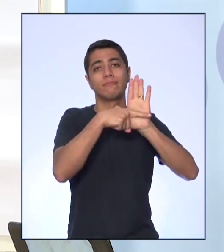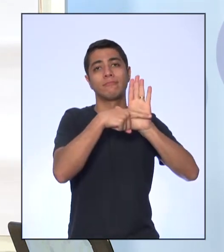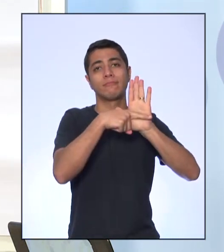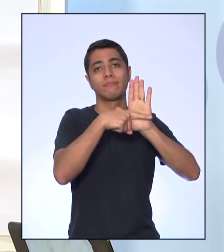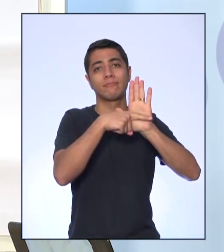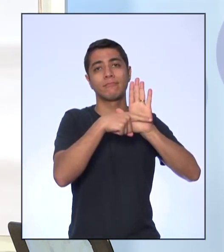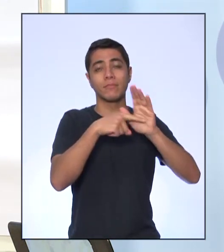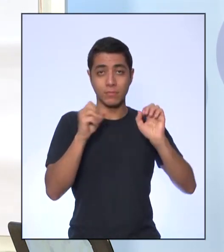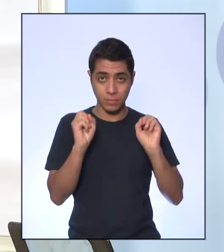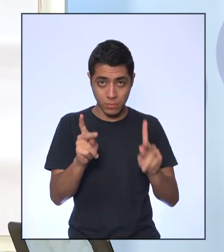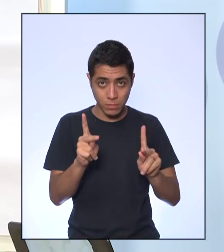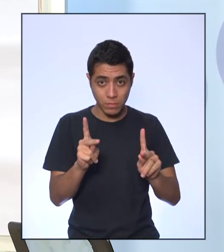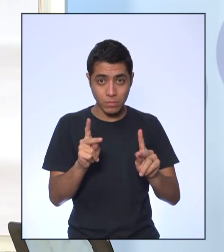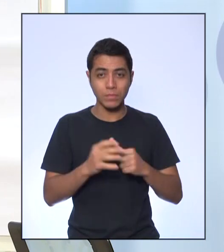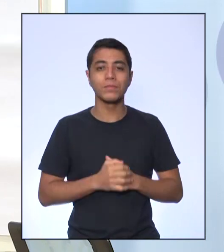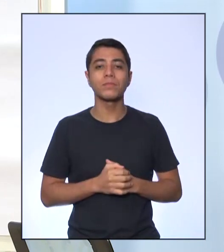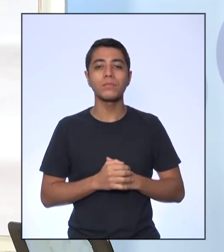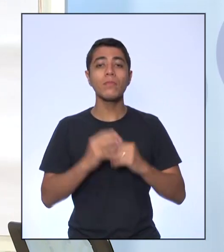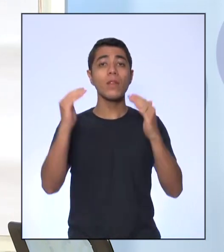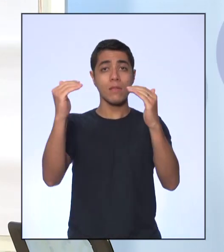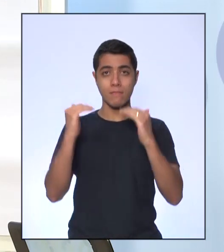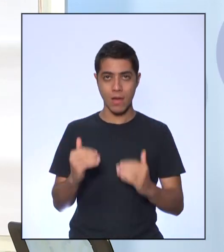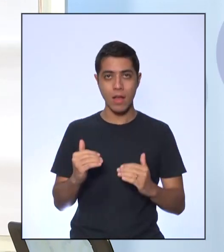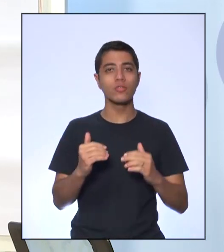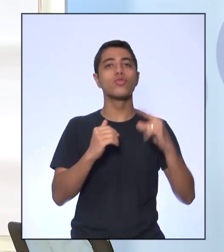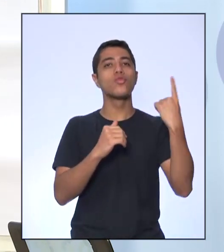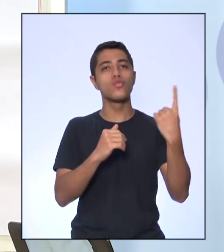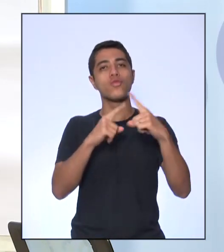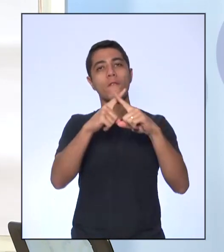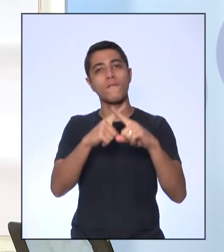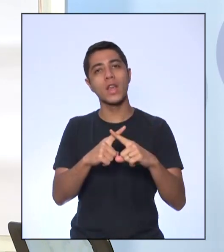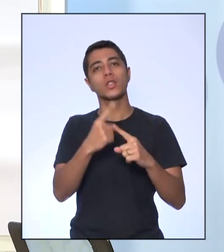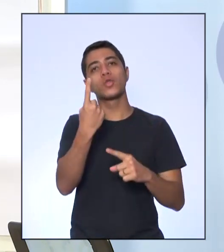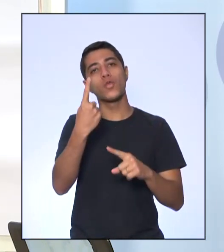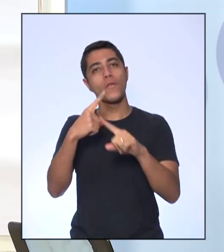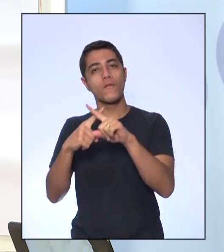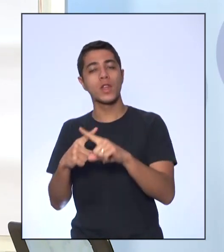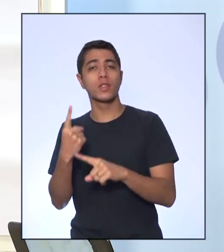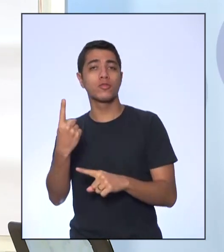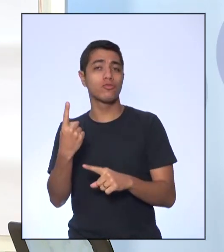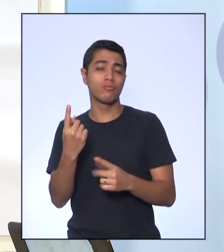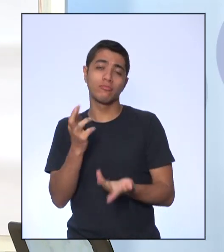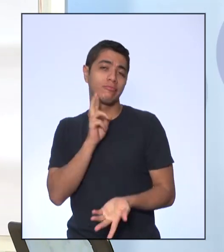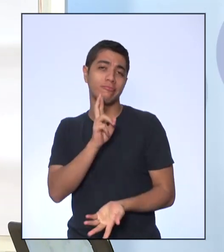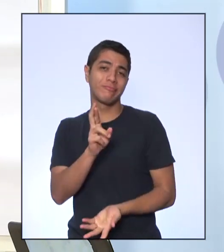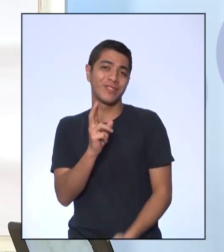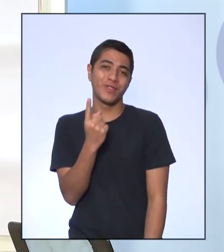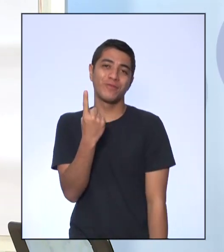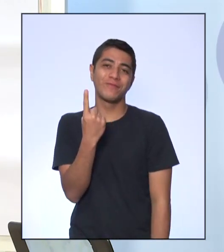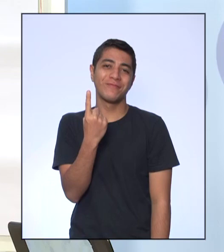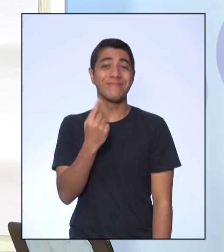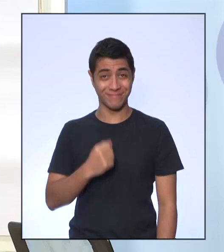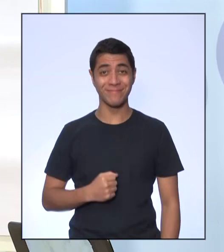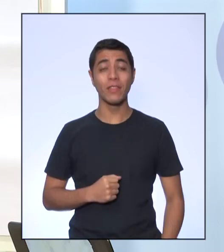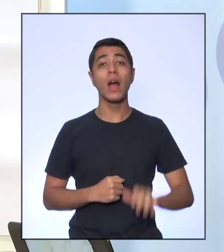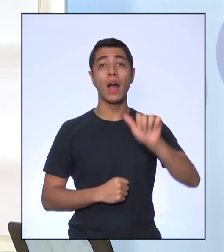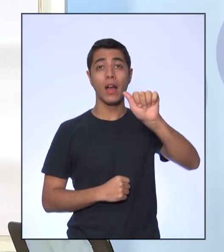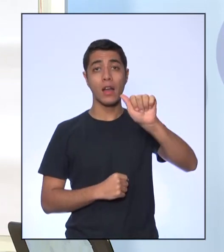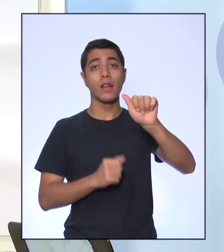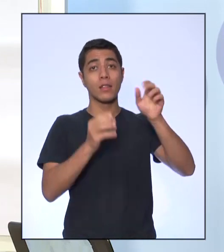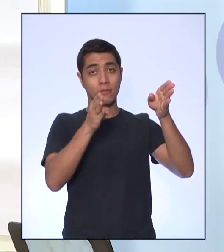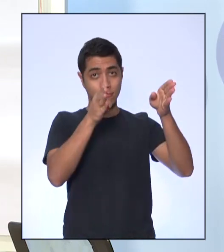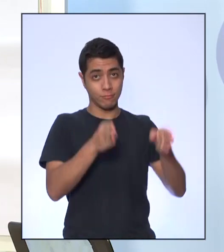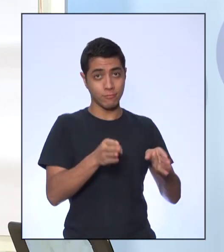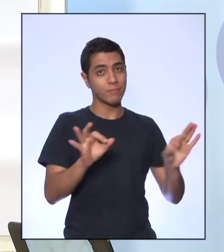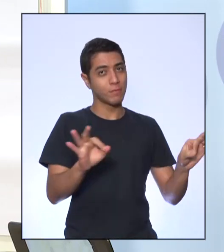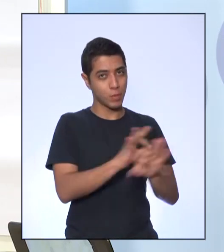Beleza. E aqui eu multiplico que dá 1. Fechei. Faço a mesma coisa para o B. Vou fazer essa outra diagonal. Estou indo